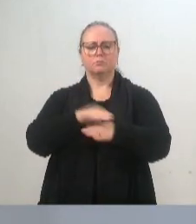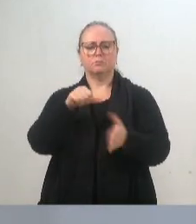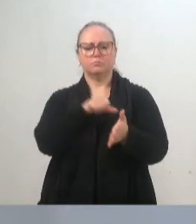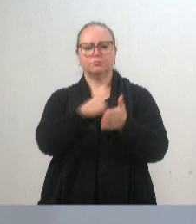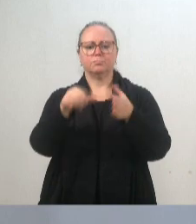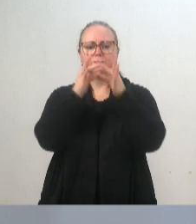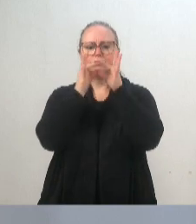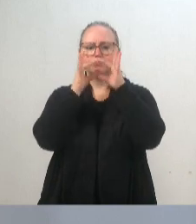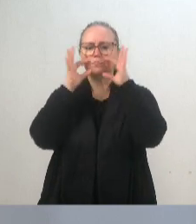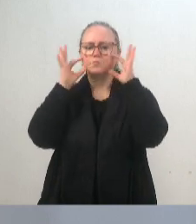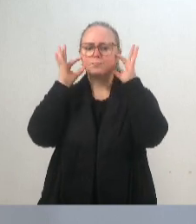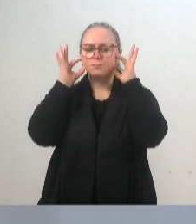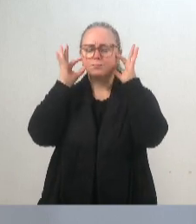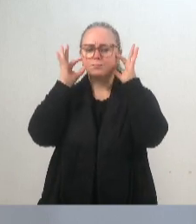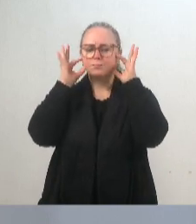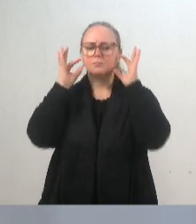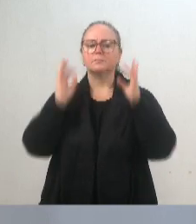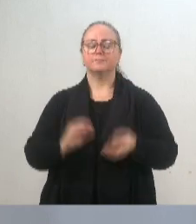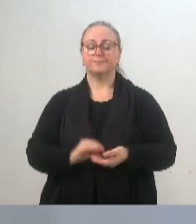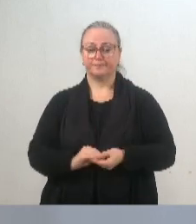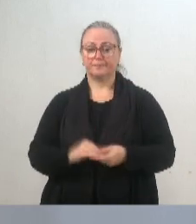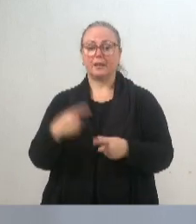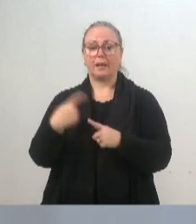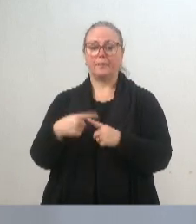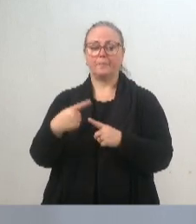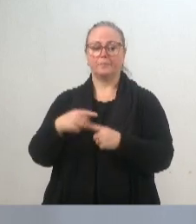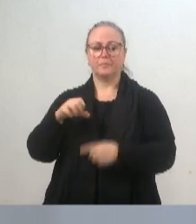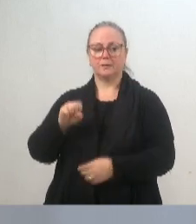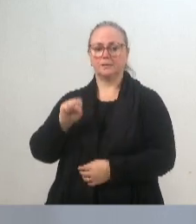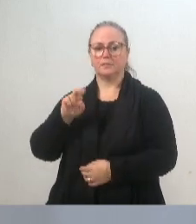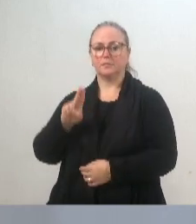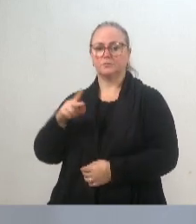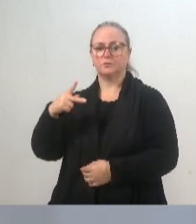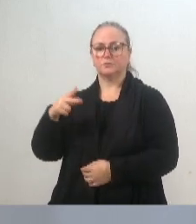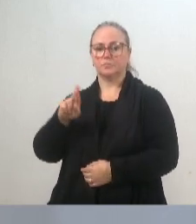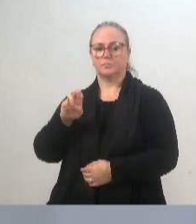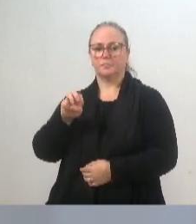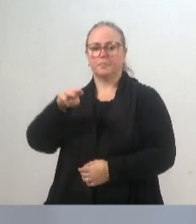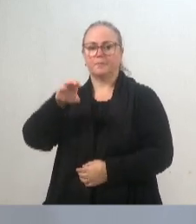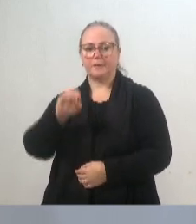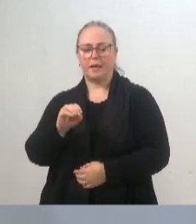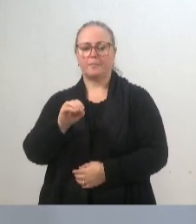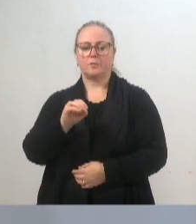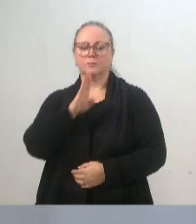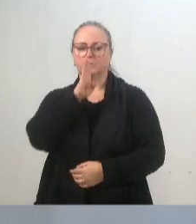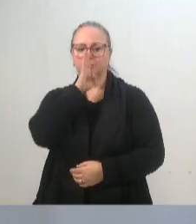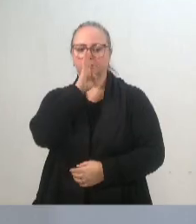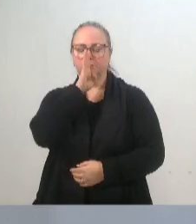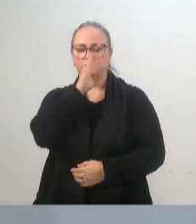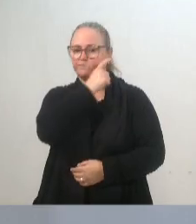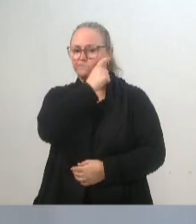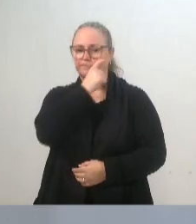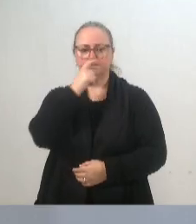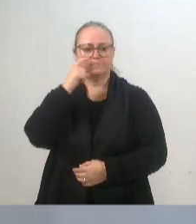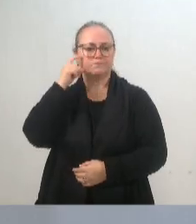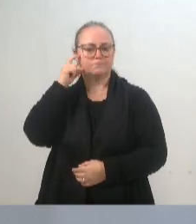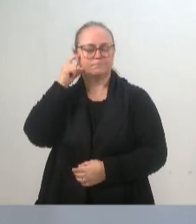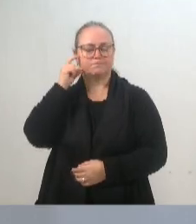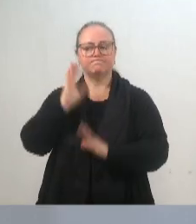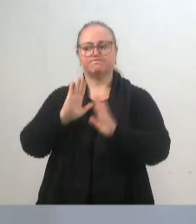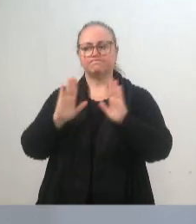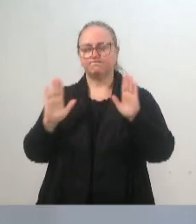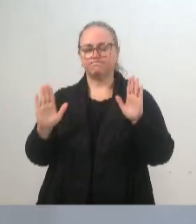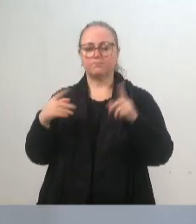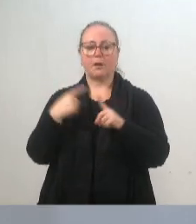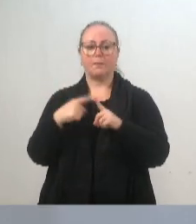ao silenciamento que o Supremo tem trazido a quem decide opinar ou se manifestar de forma contrária àquilo que a